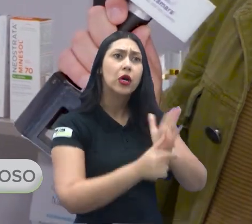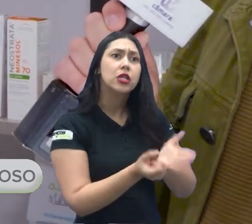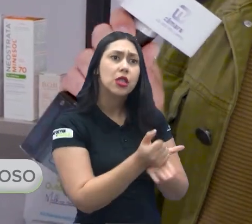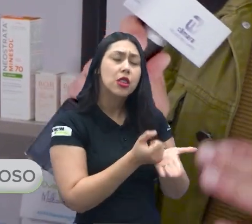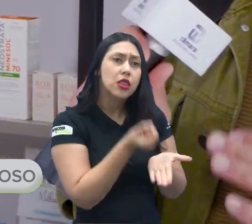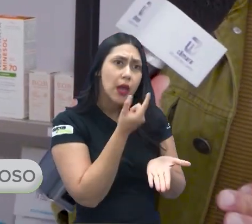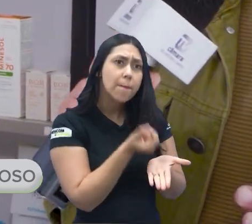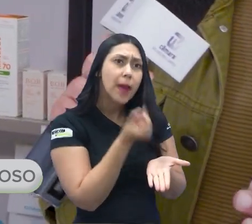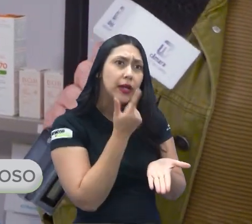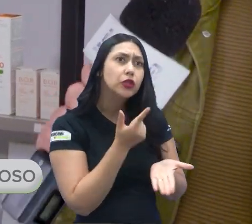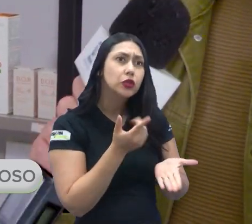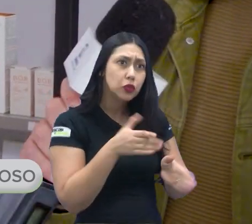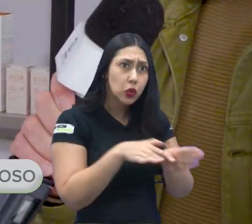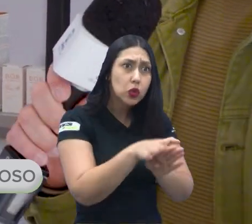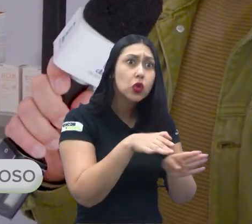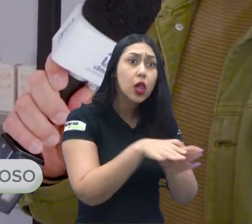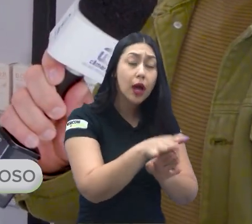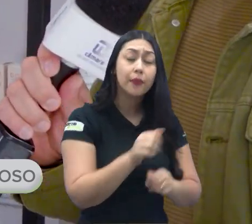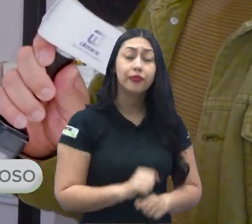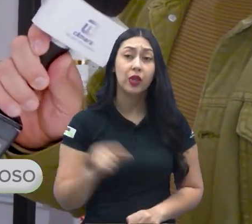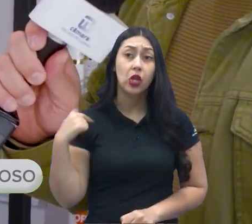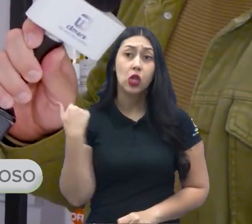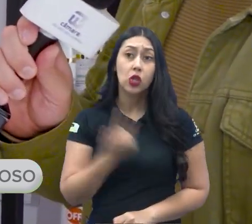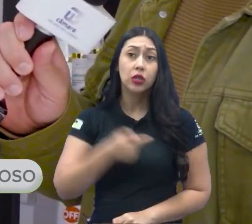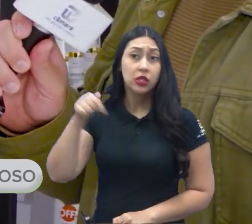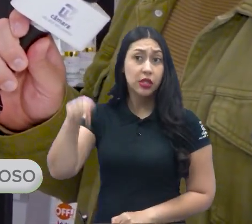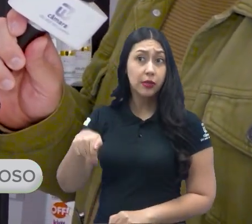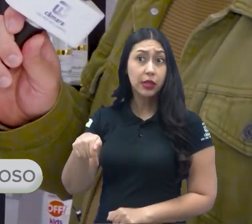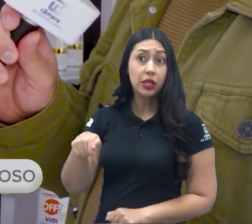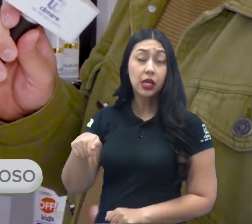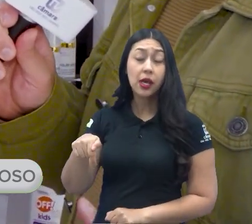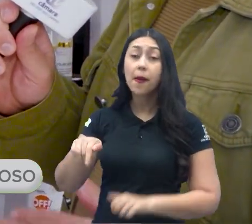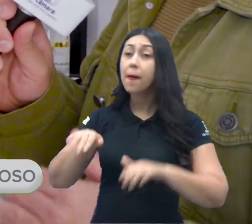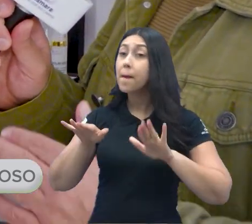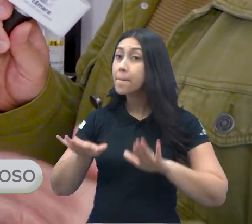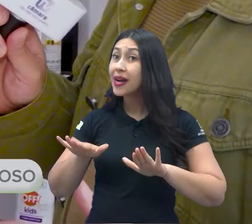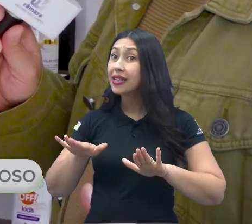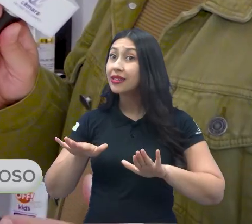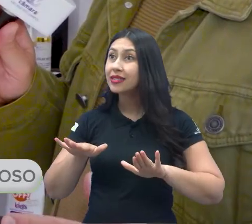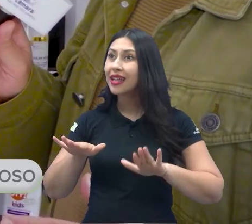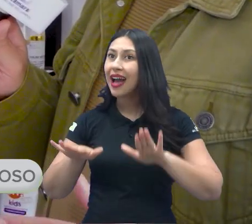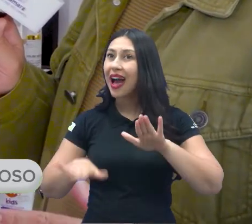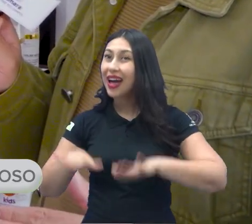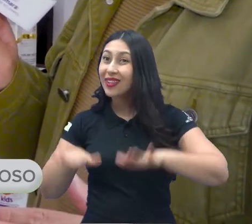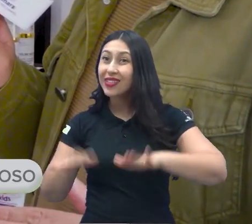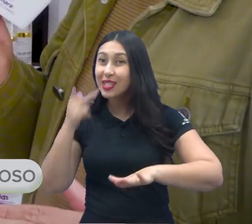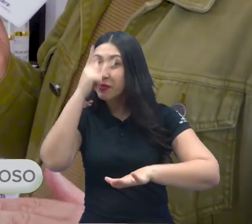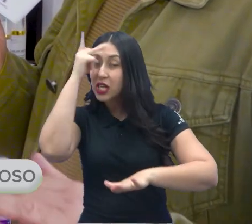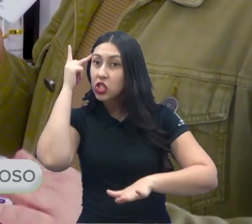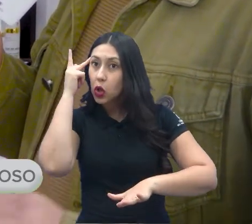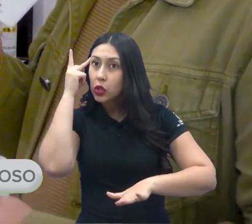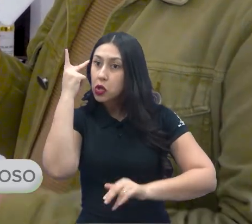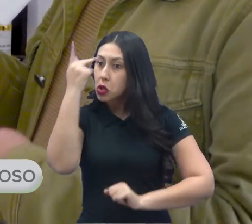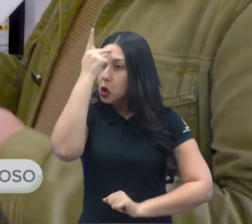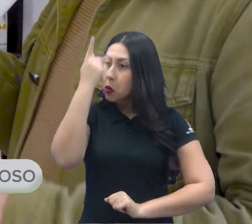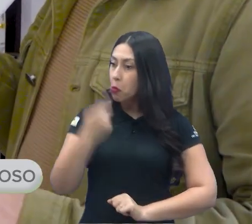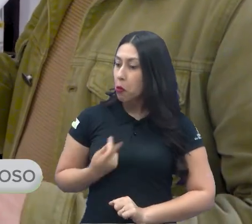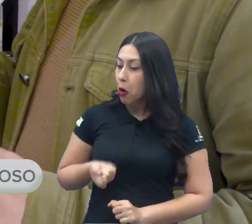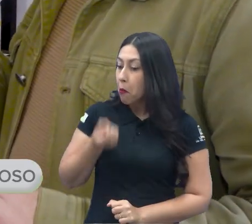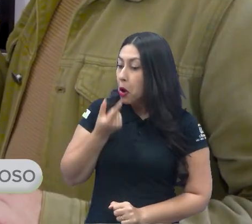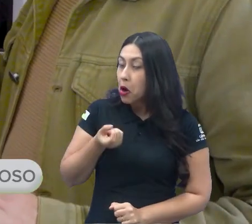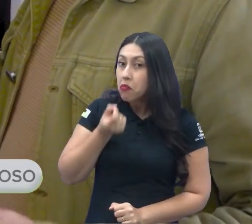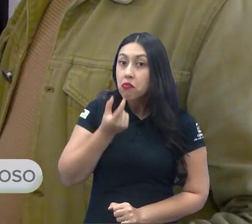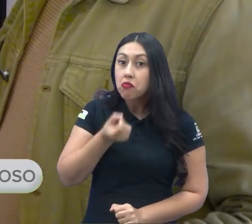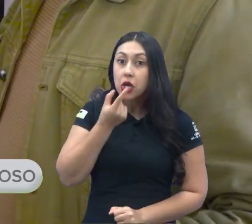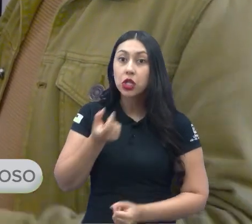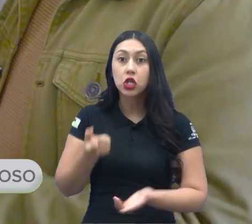sua farmácia de manipulação, mas a gente sabe que existe alta medicação, né? As pessoas compram qualquer